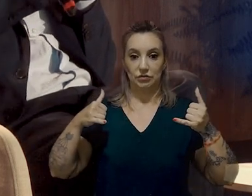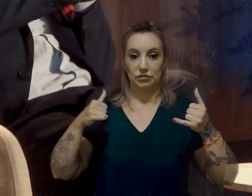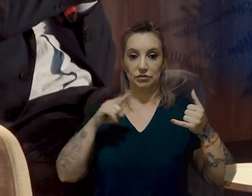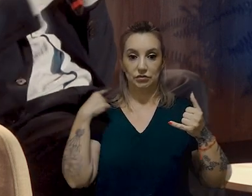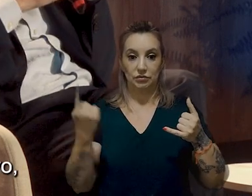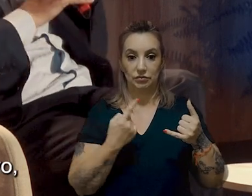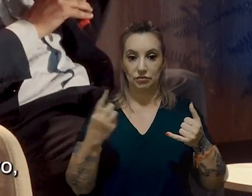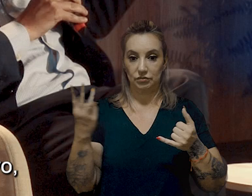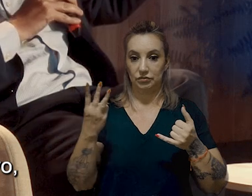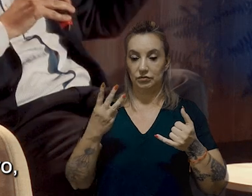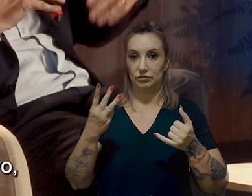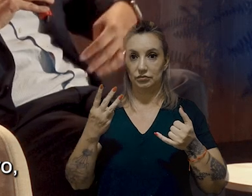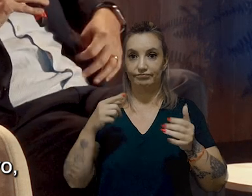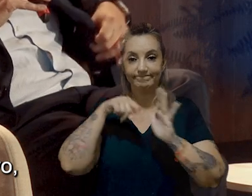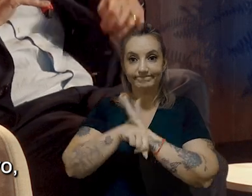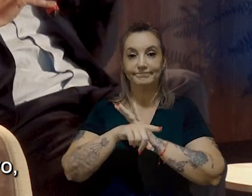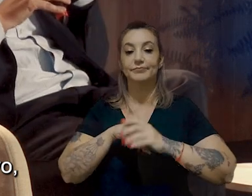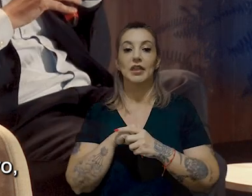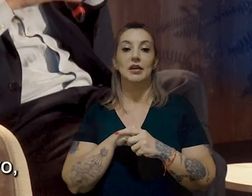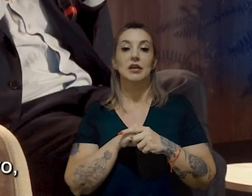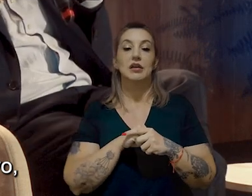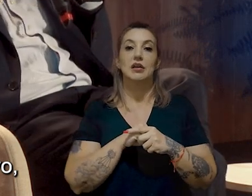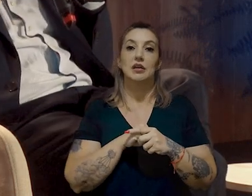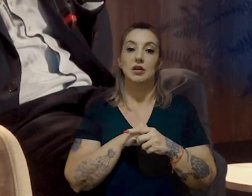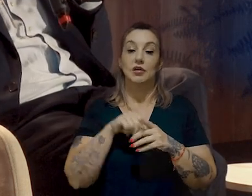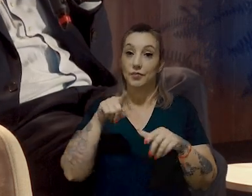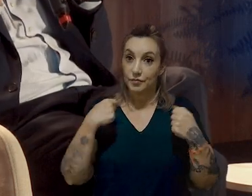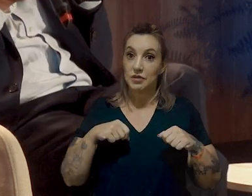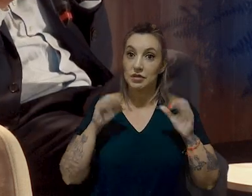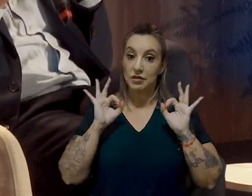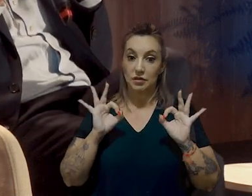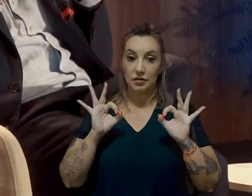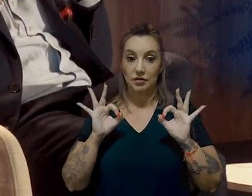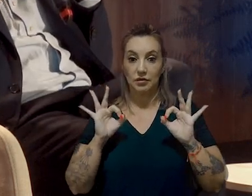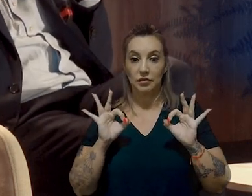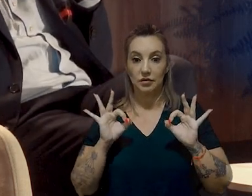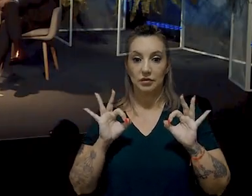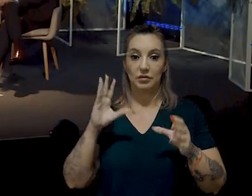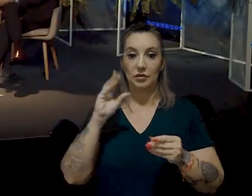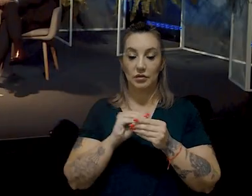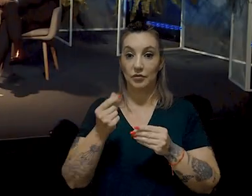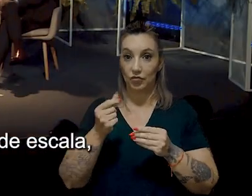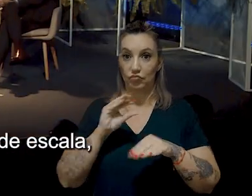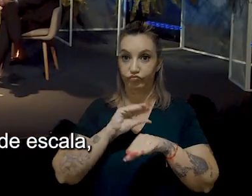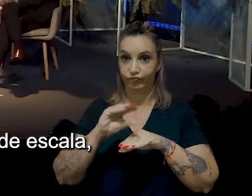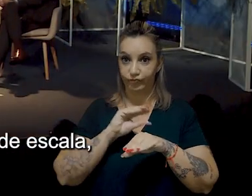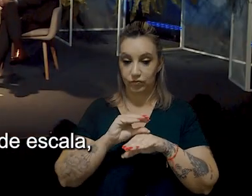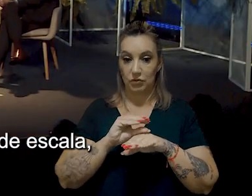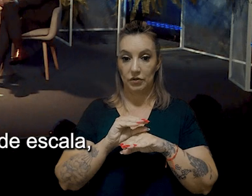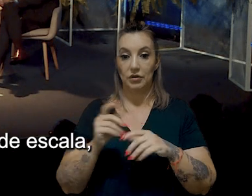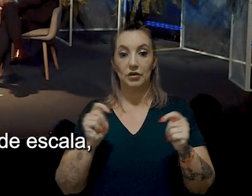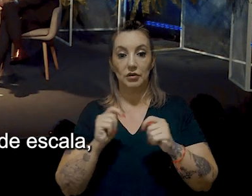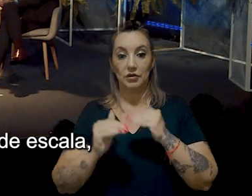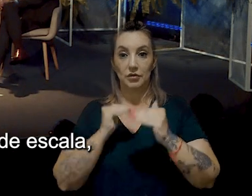como nós nós três aqui somos capital intensivo né Eh você precisa realmente aportar um grande volume de Capital porque essa é uma